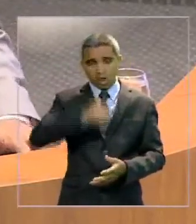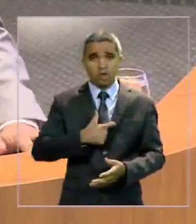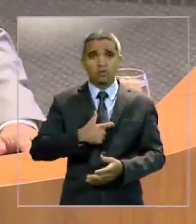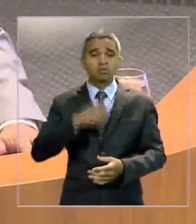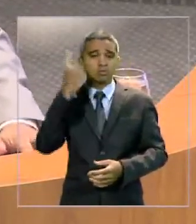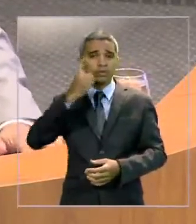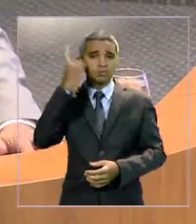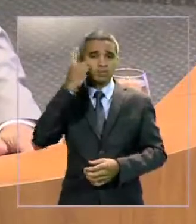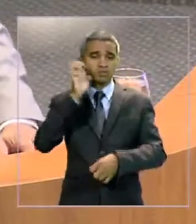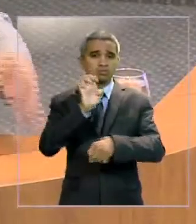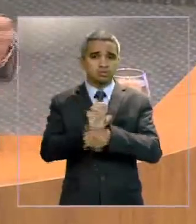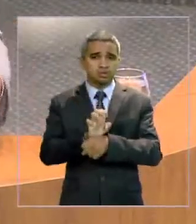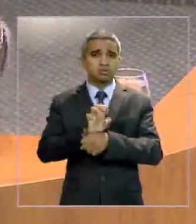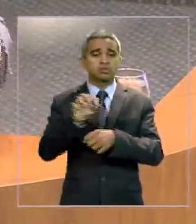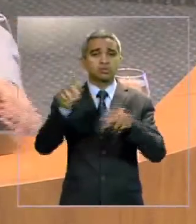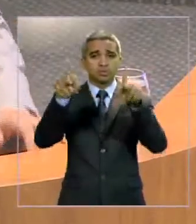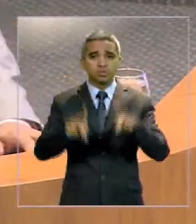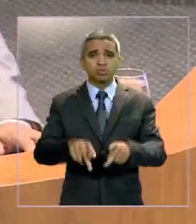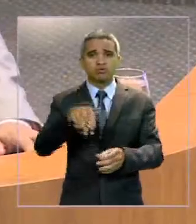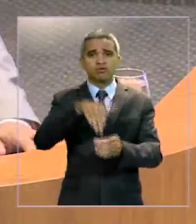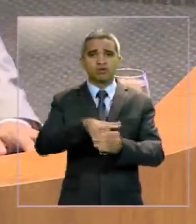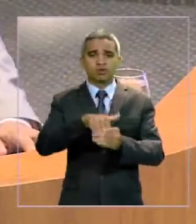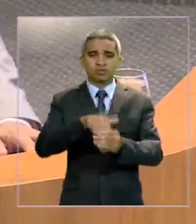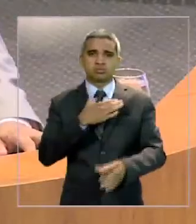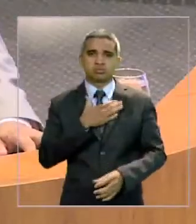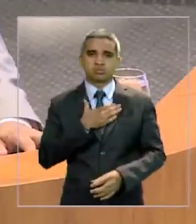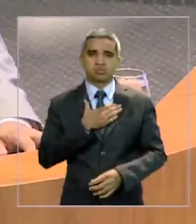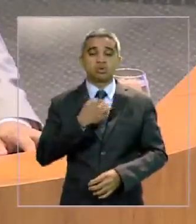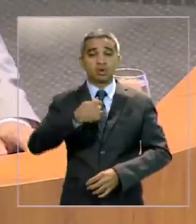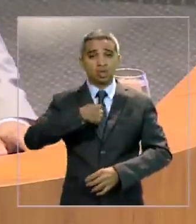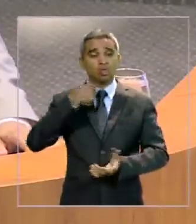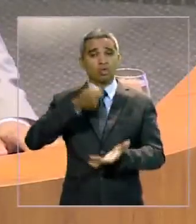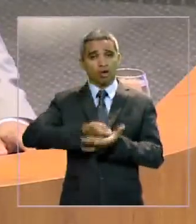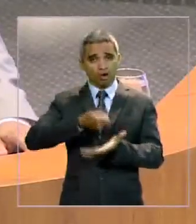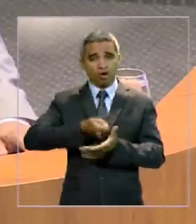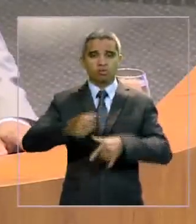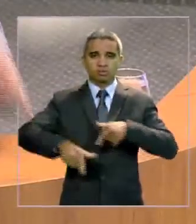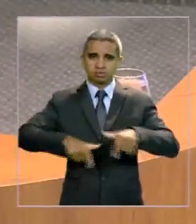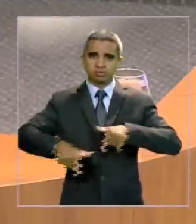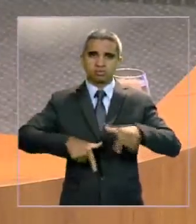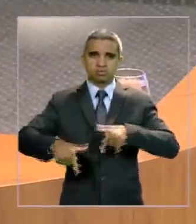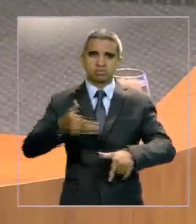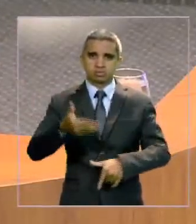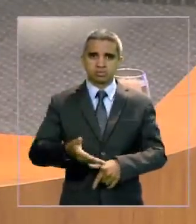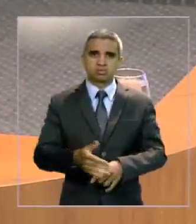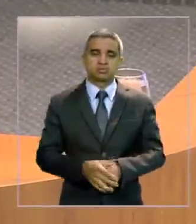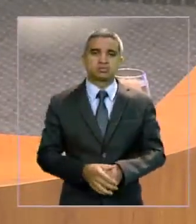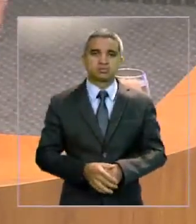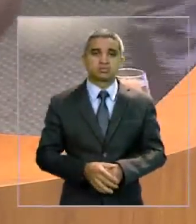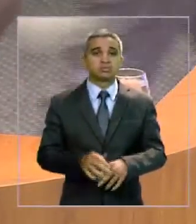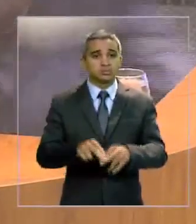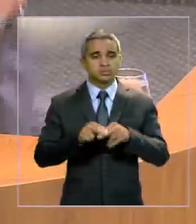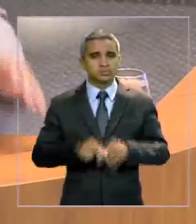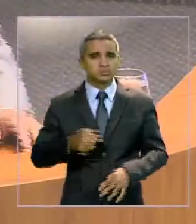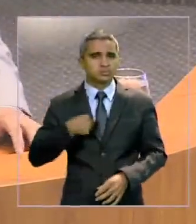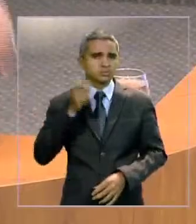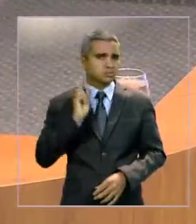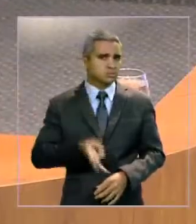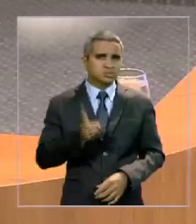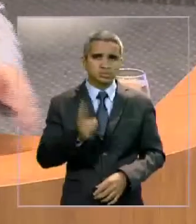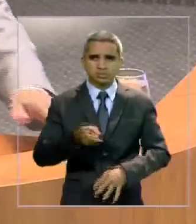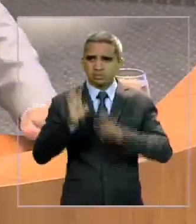Eu percorri as dependências da Assembleia com dois cadeirantes, com pessoas com deficiência, deficiência visual, e nós somos